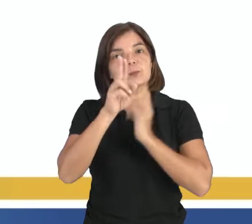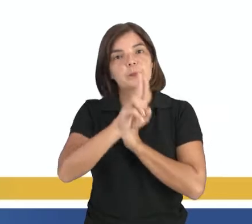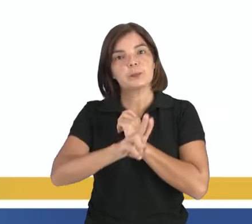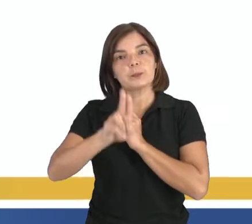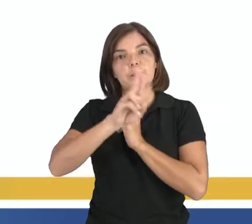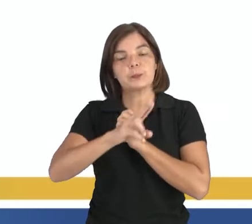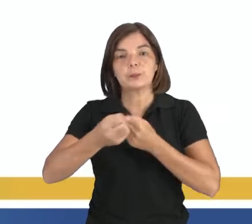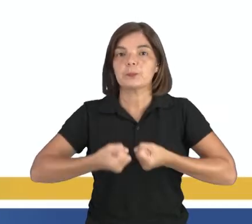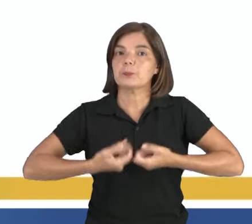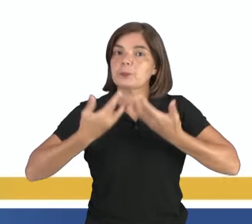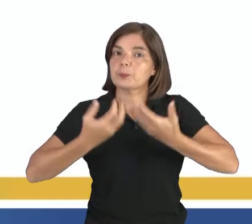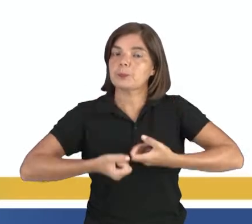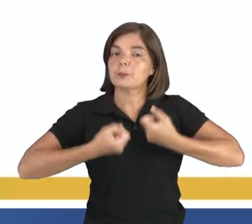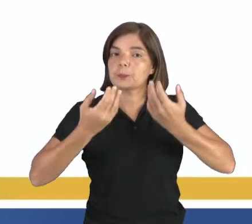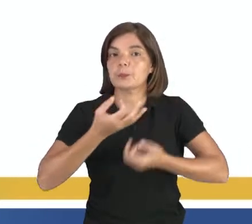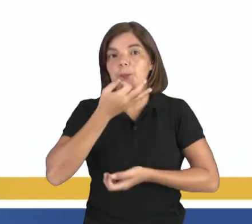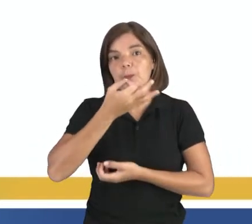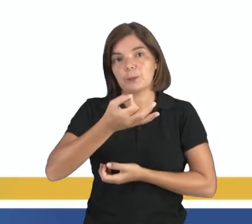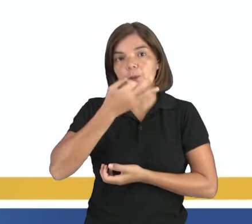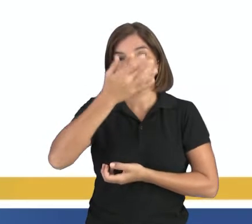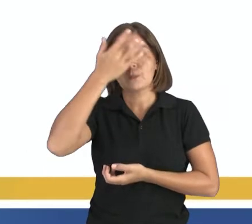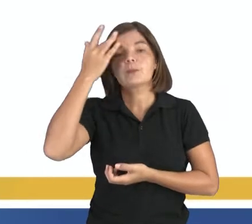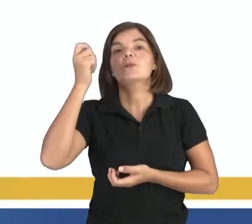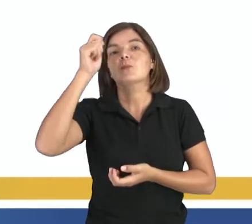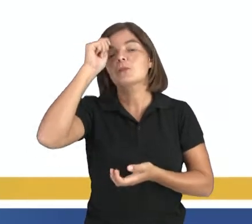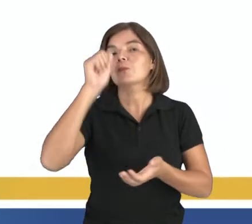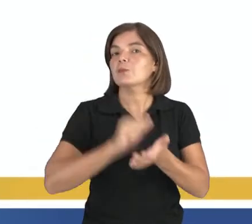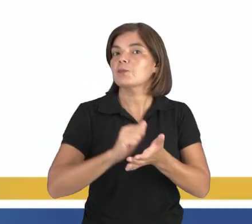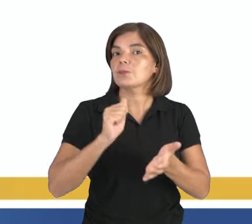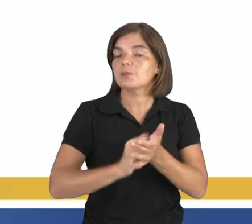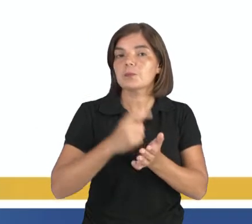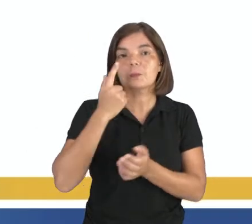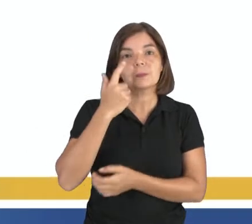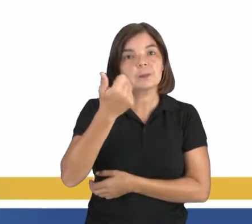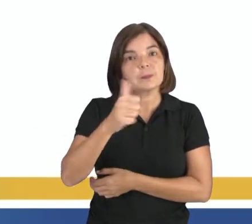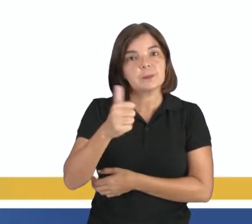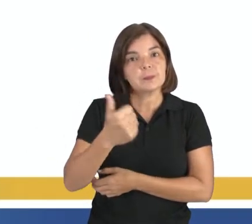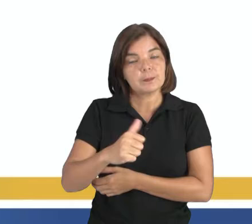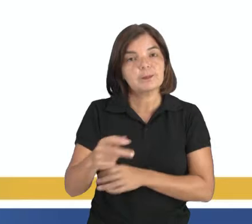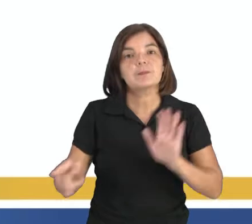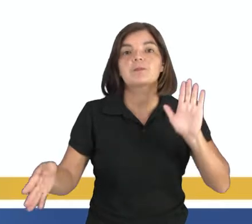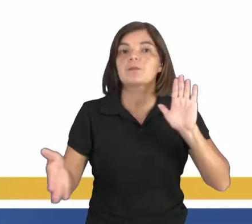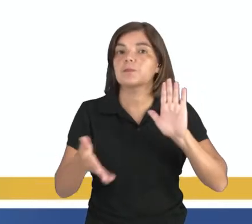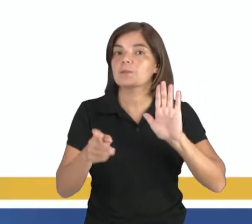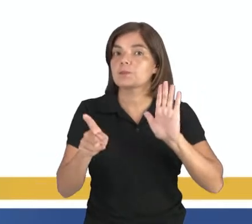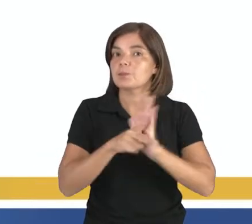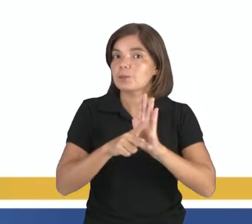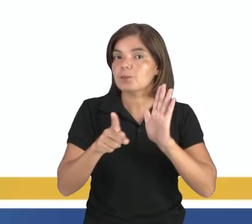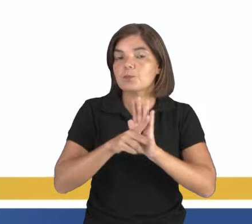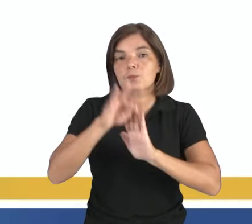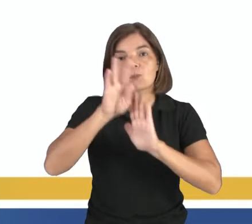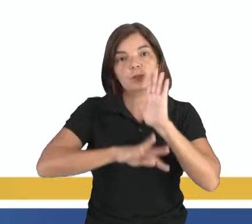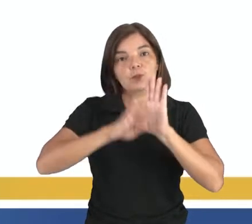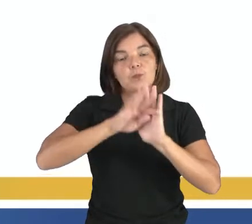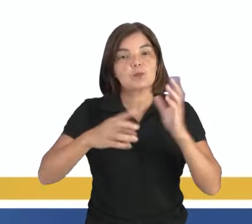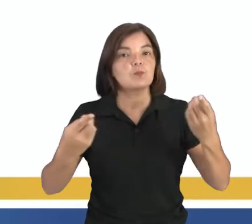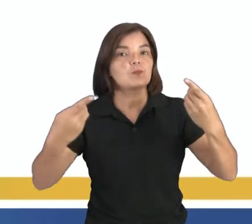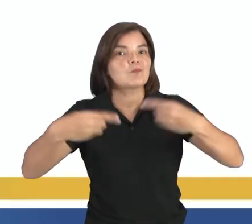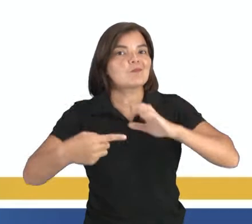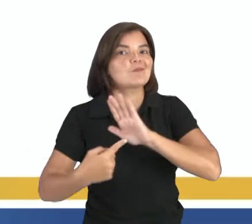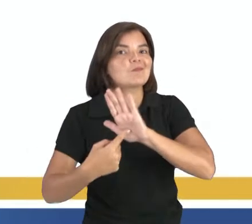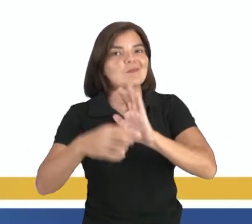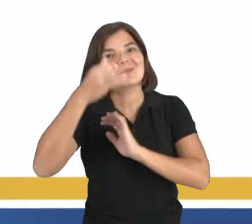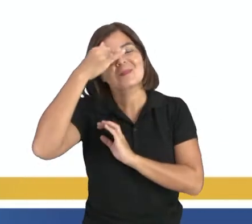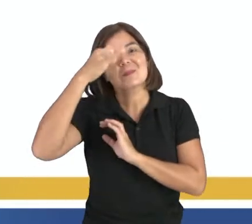para expressar o ponto de vista do escritor e conferir maior propriedade dos textos, a contra-argumentação